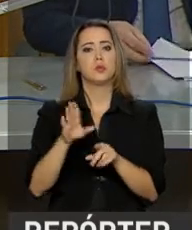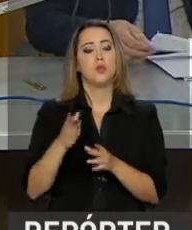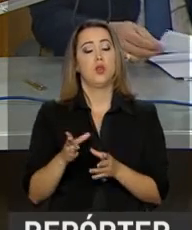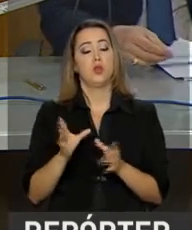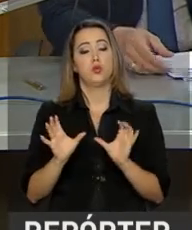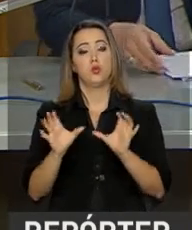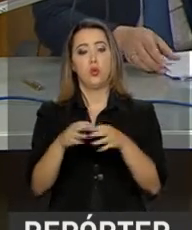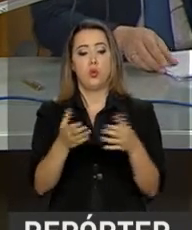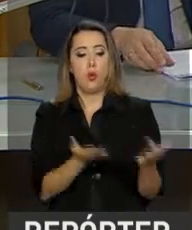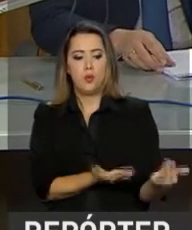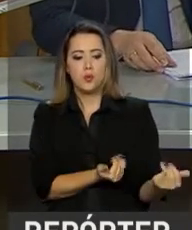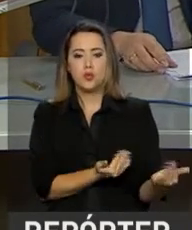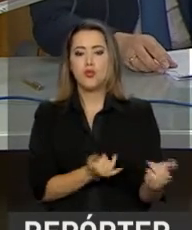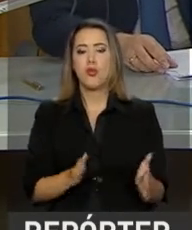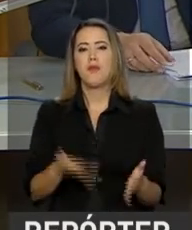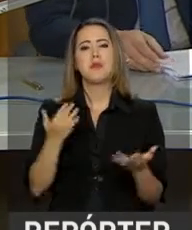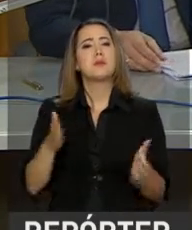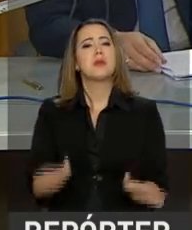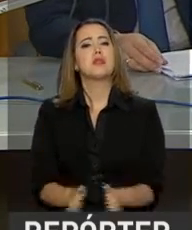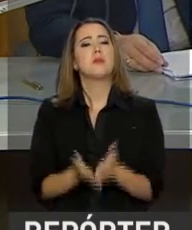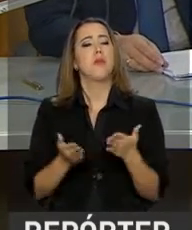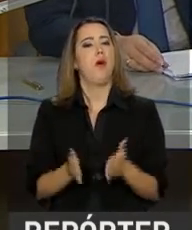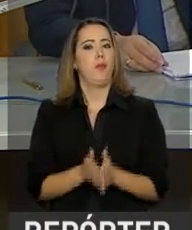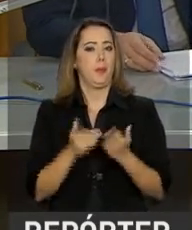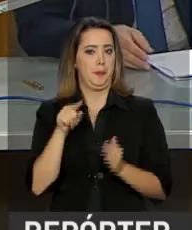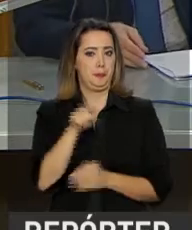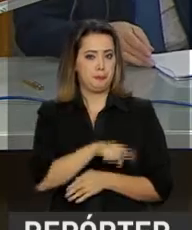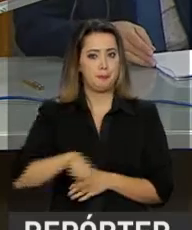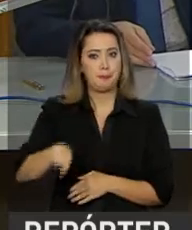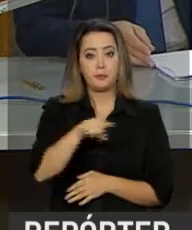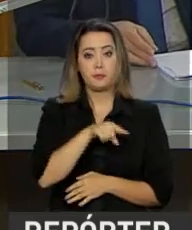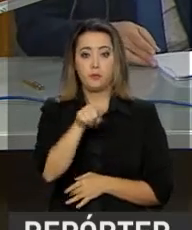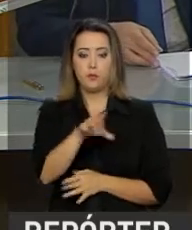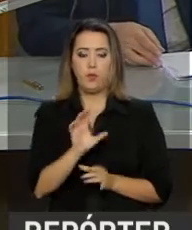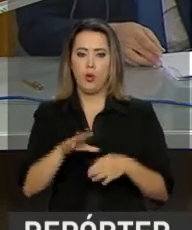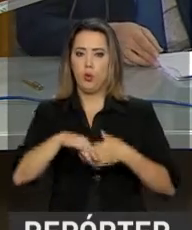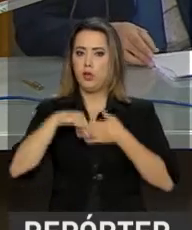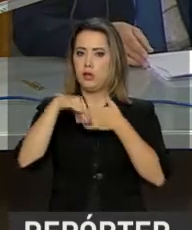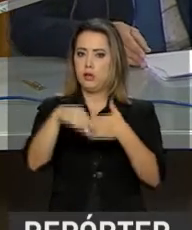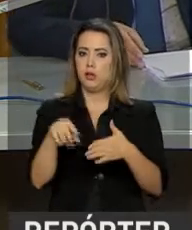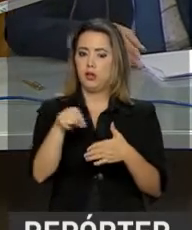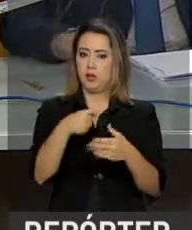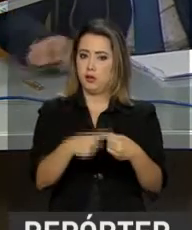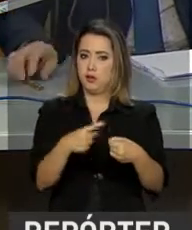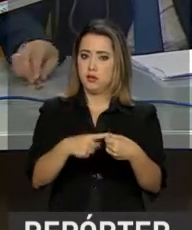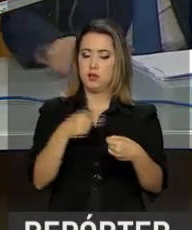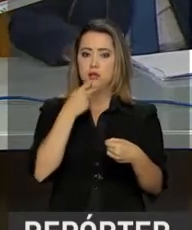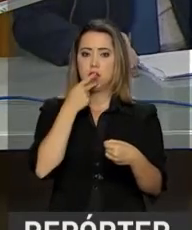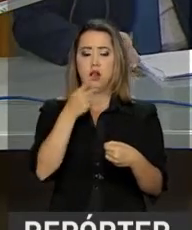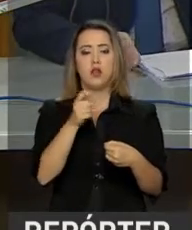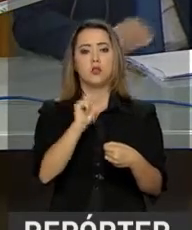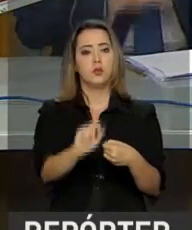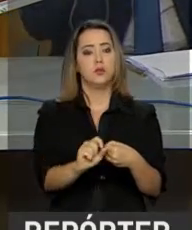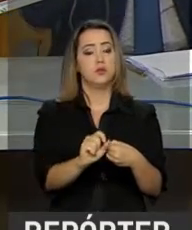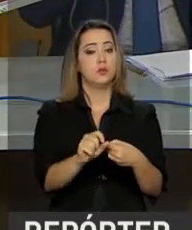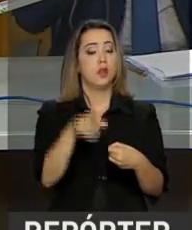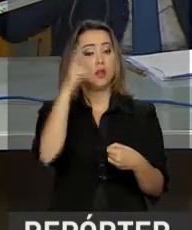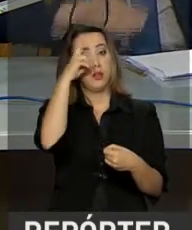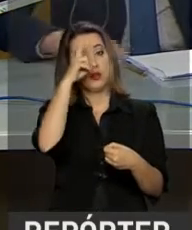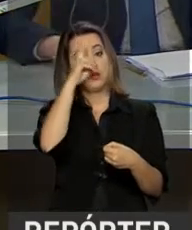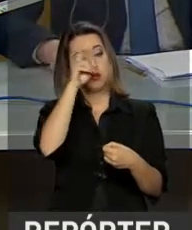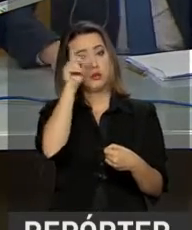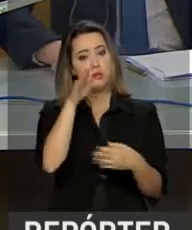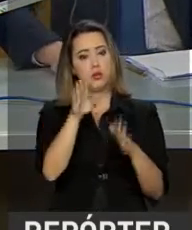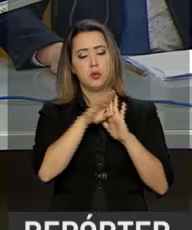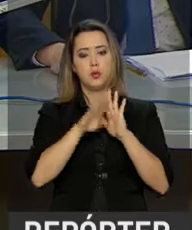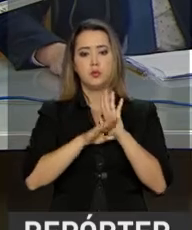bairros com maior vulnerabilidade o coordenador do estação juventude no município samuel ferraz lembra que o